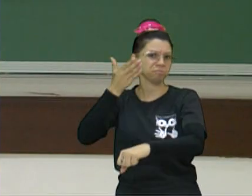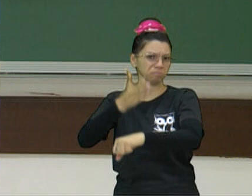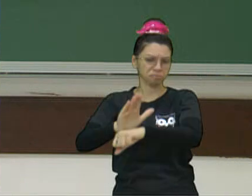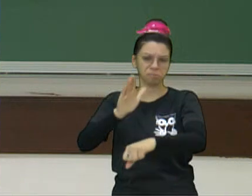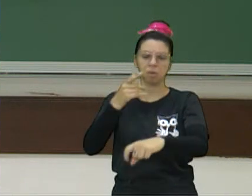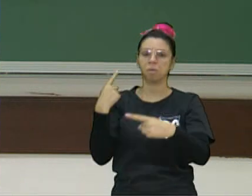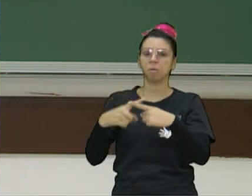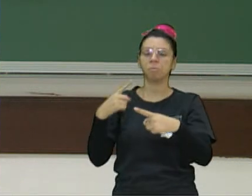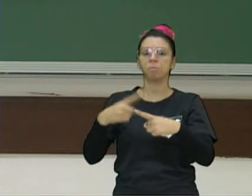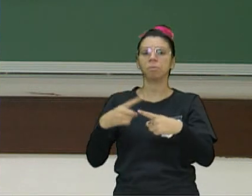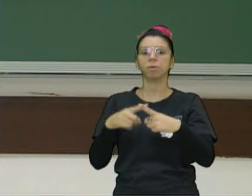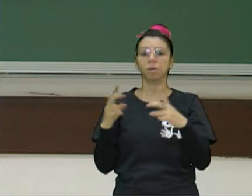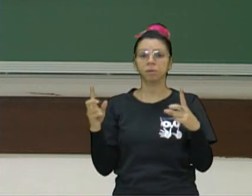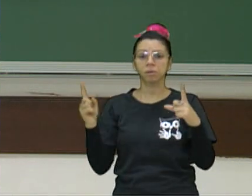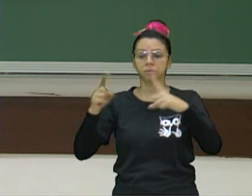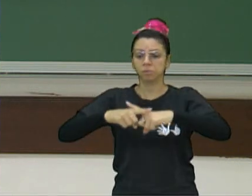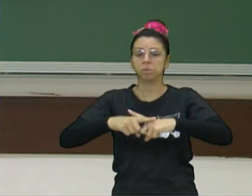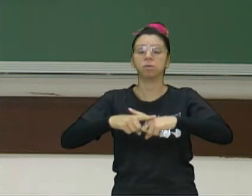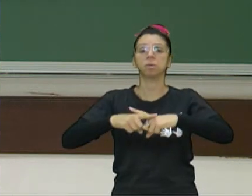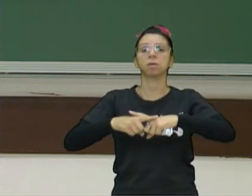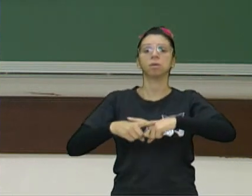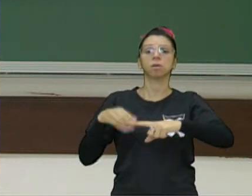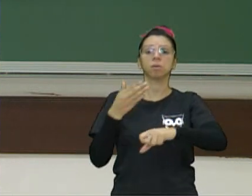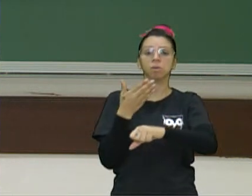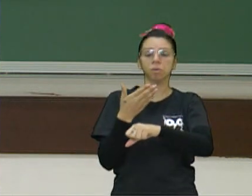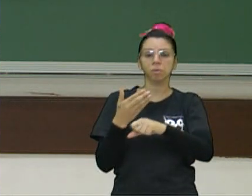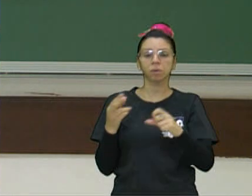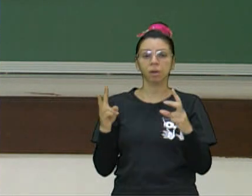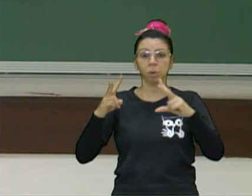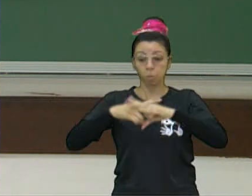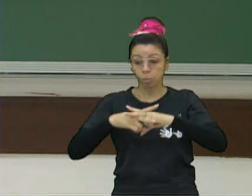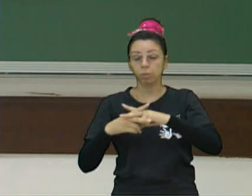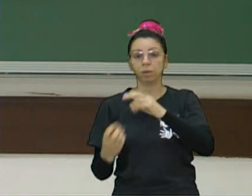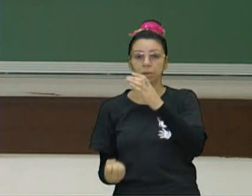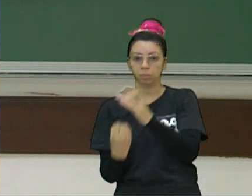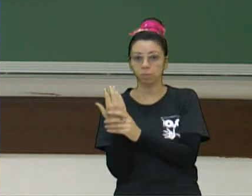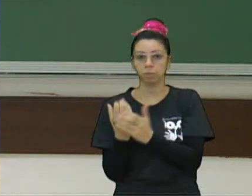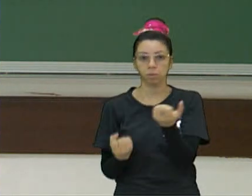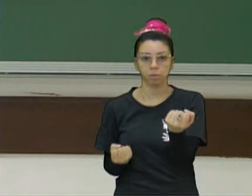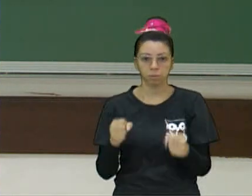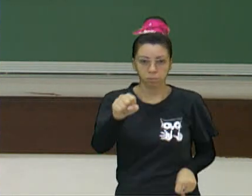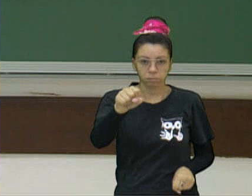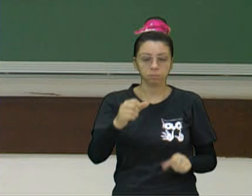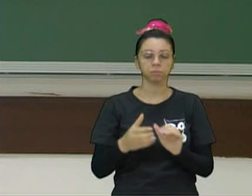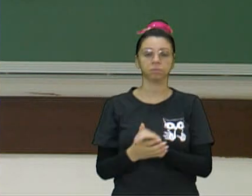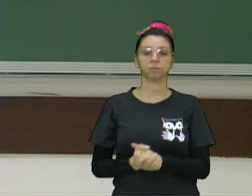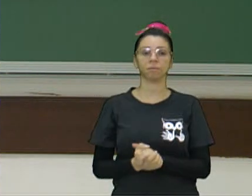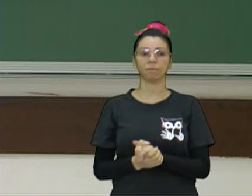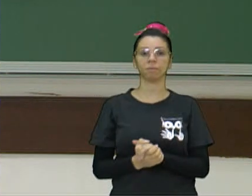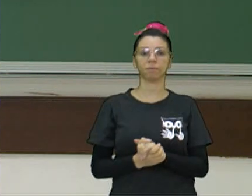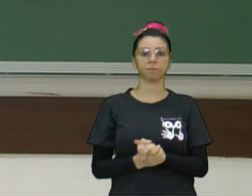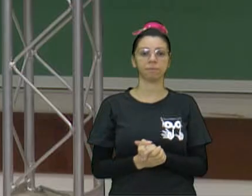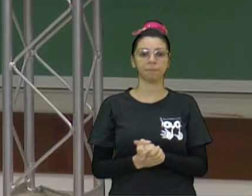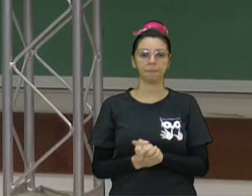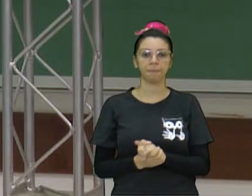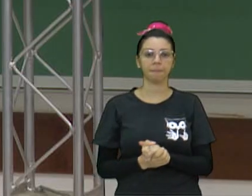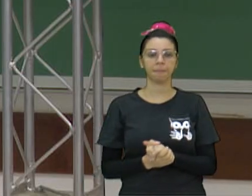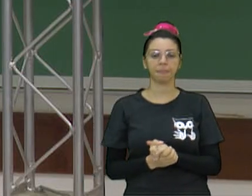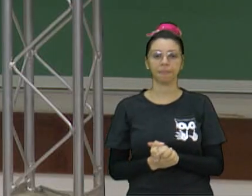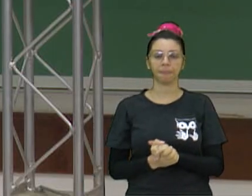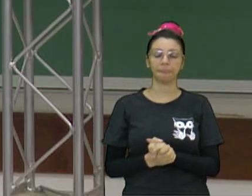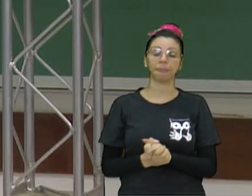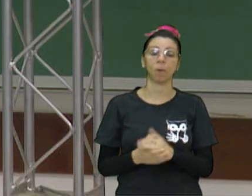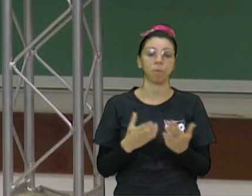eles disputavam uma forma de luta que é que deu origem ao Taekwondo. Então, continuando aqui na